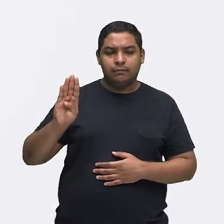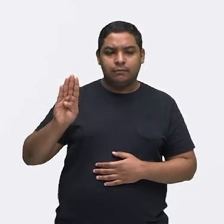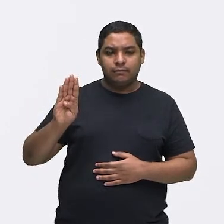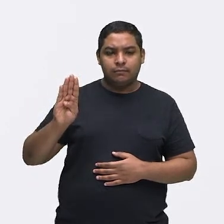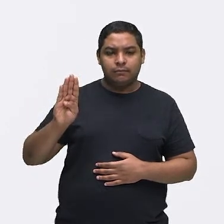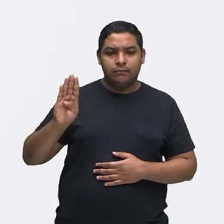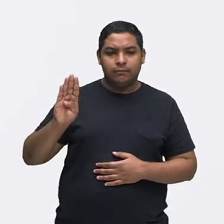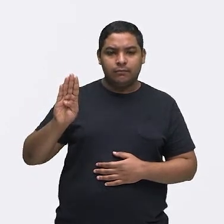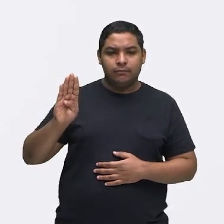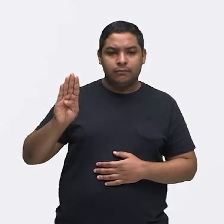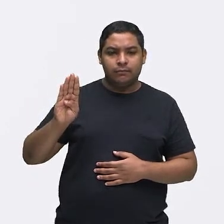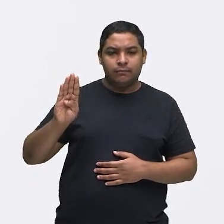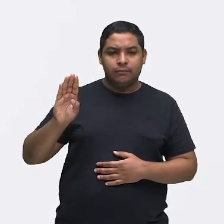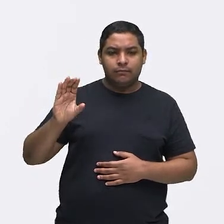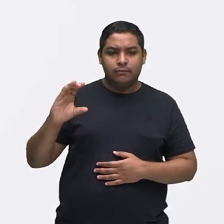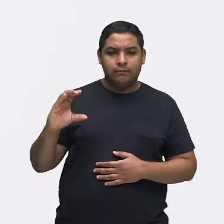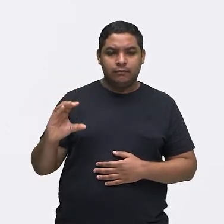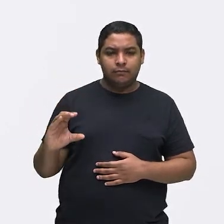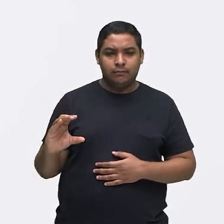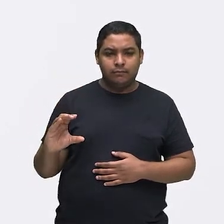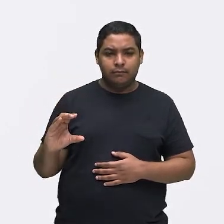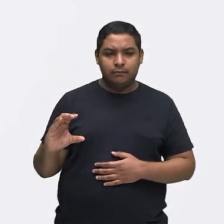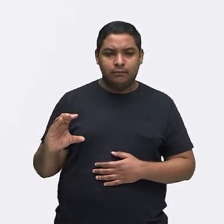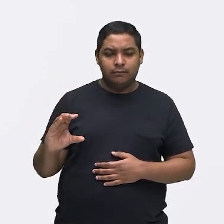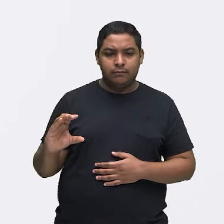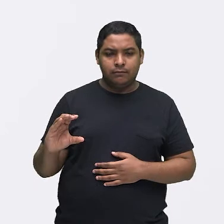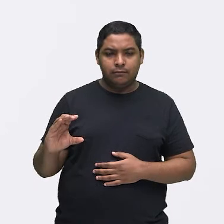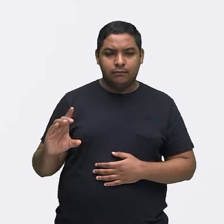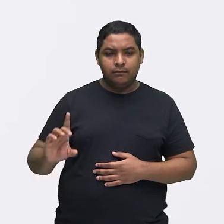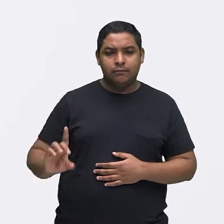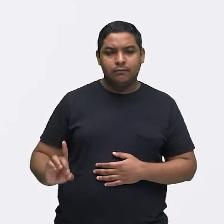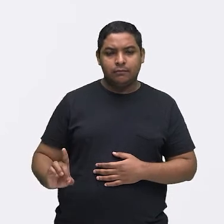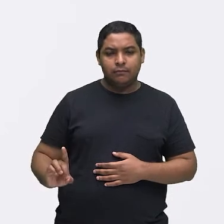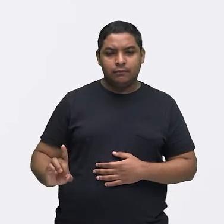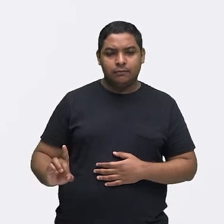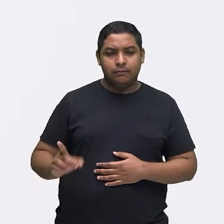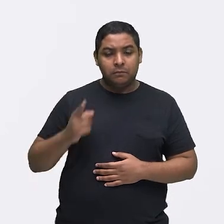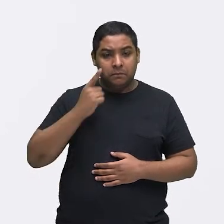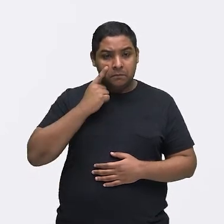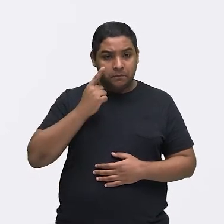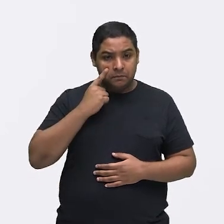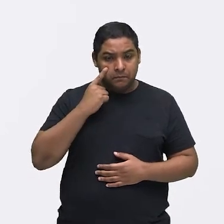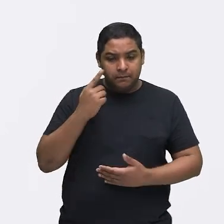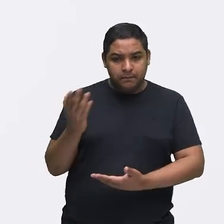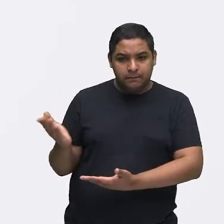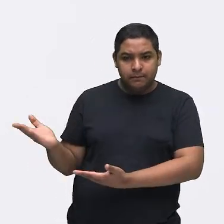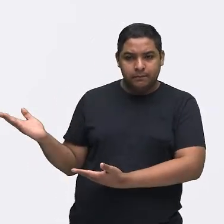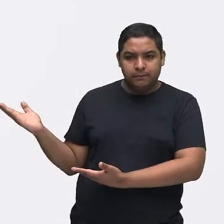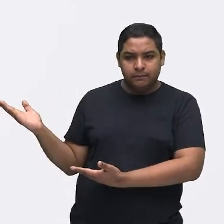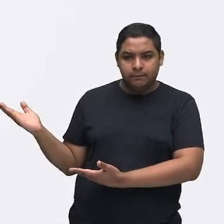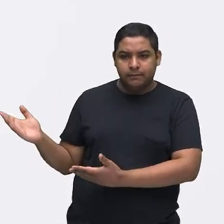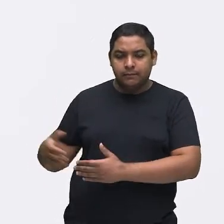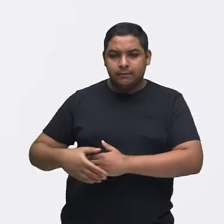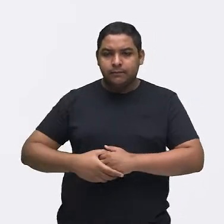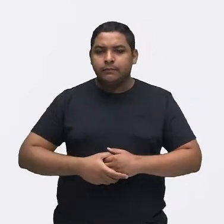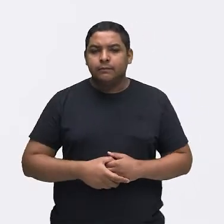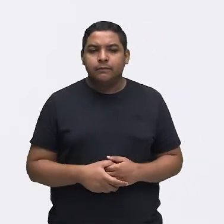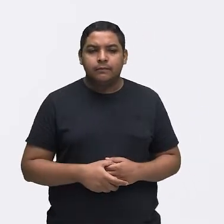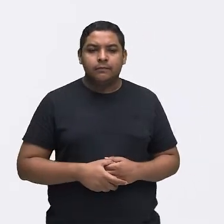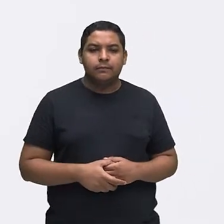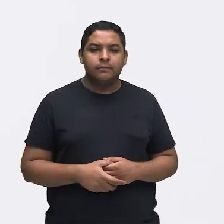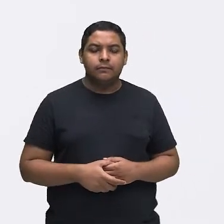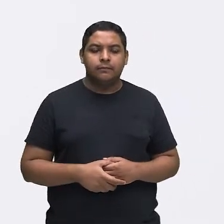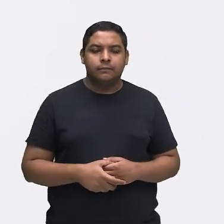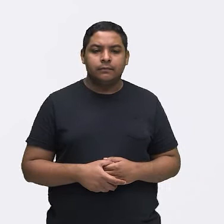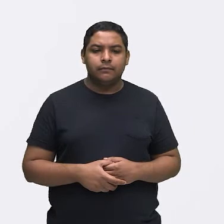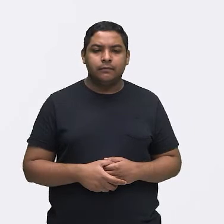B, cheia, quebrada ou horizontal. E C, reta, traço e ponto ou mista. E D,